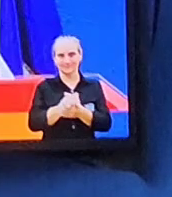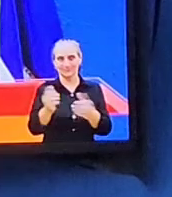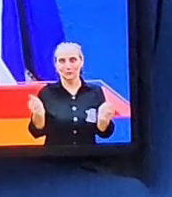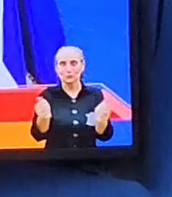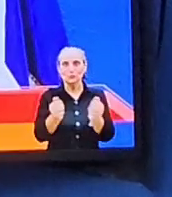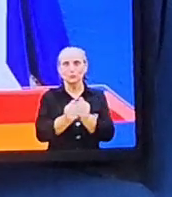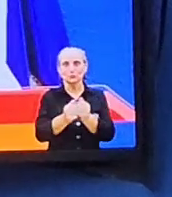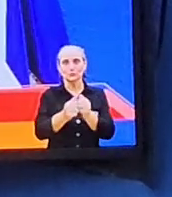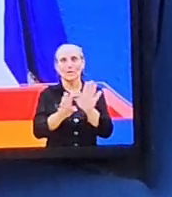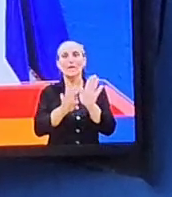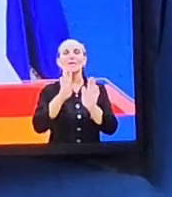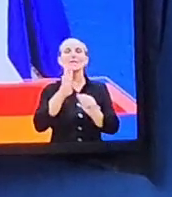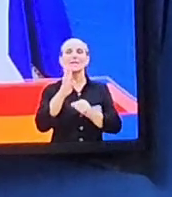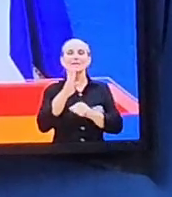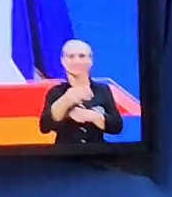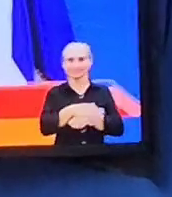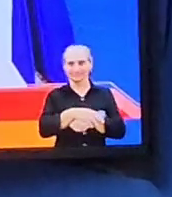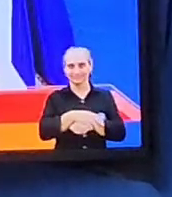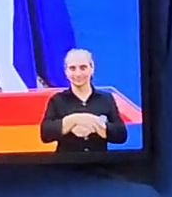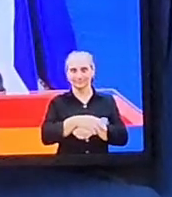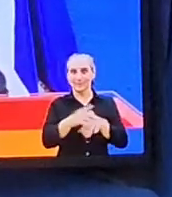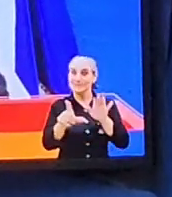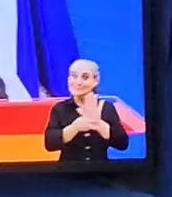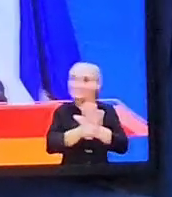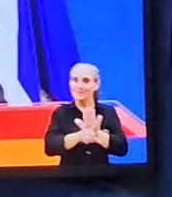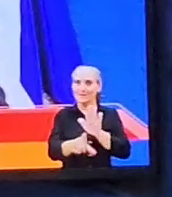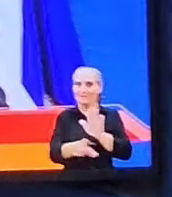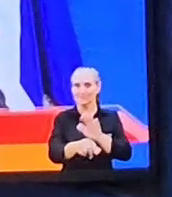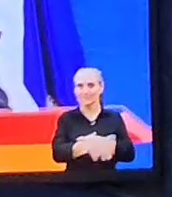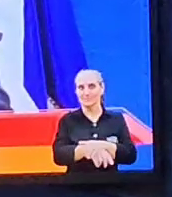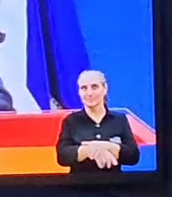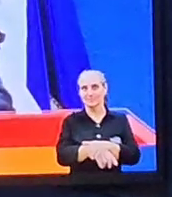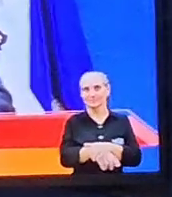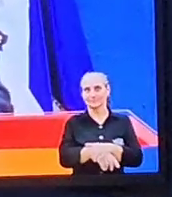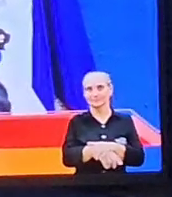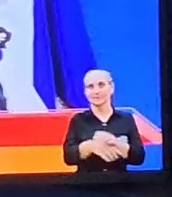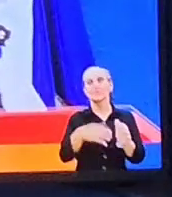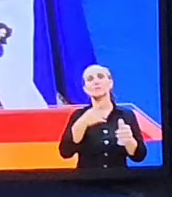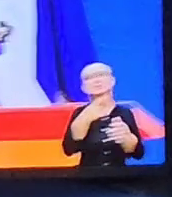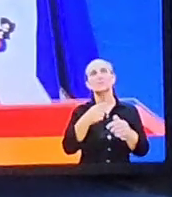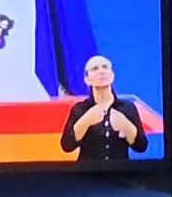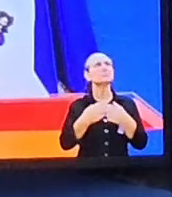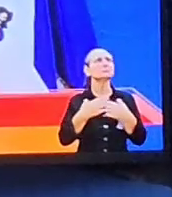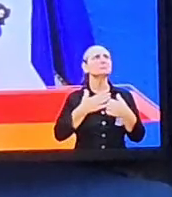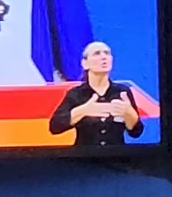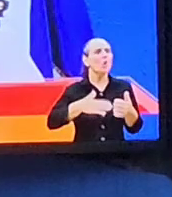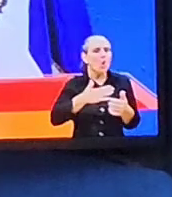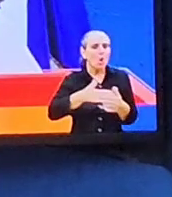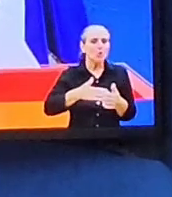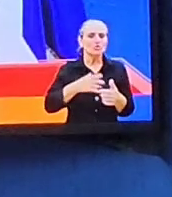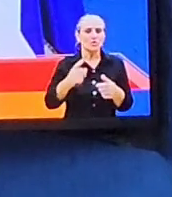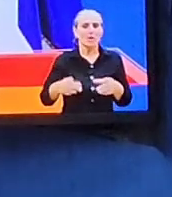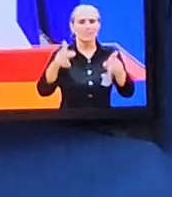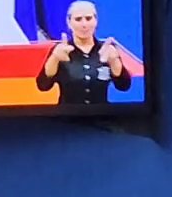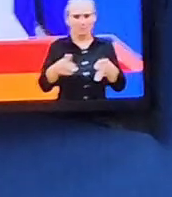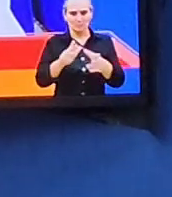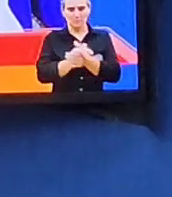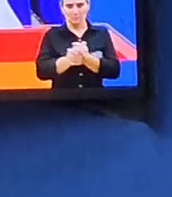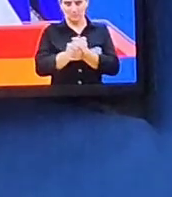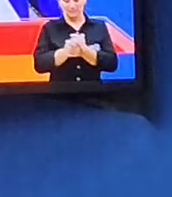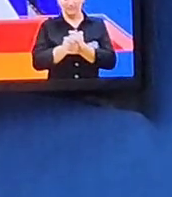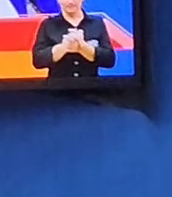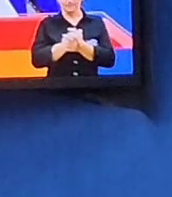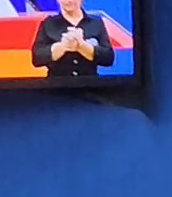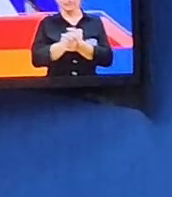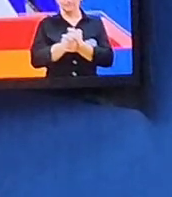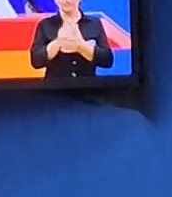legalidades, e que nós consigamos a satisfação da nossa população, para que a gente consiga realmente o slogan